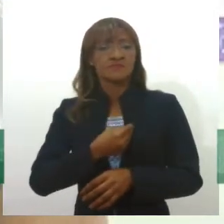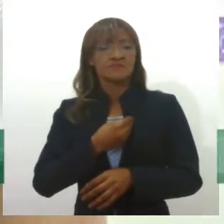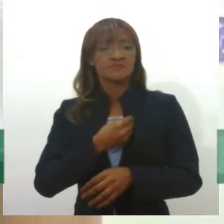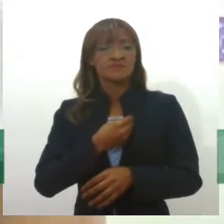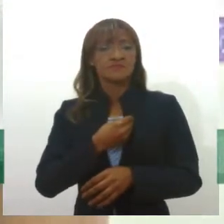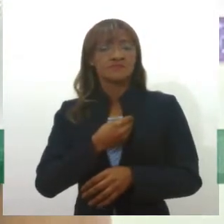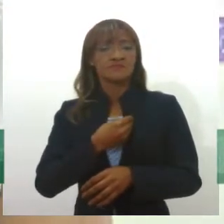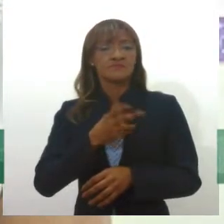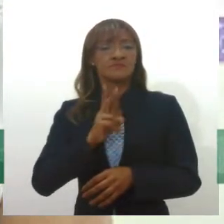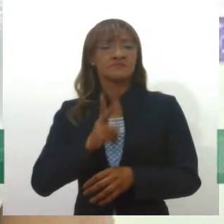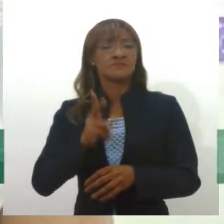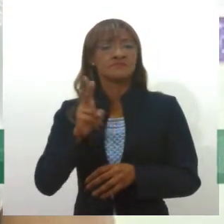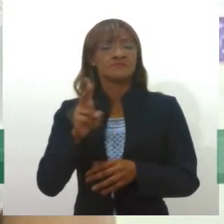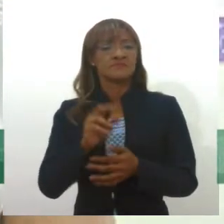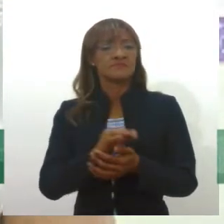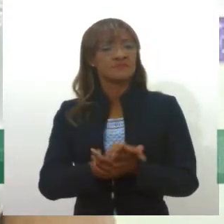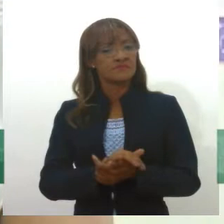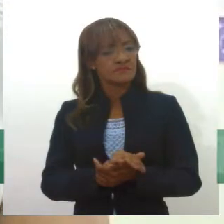pauta